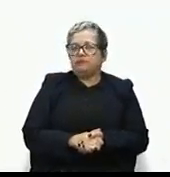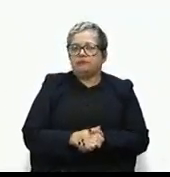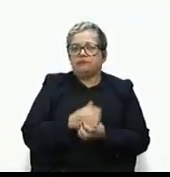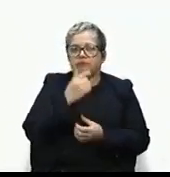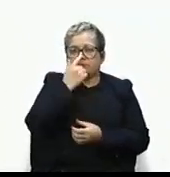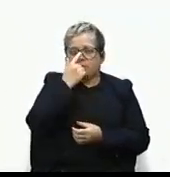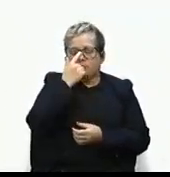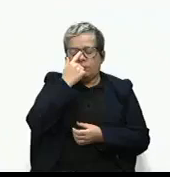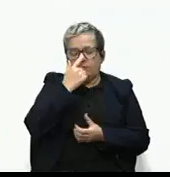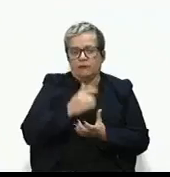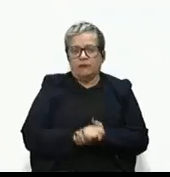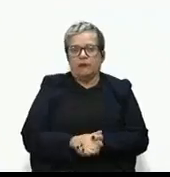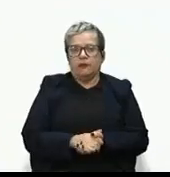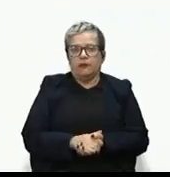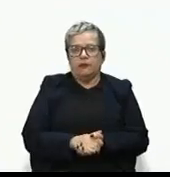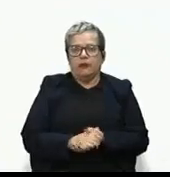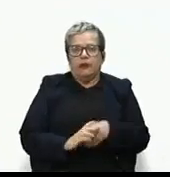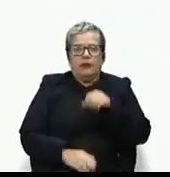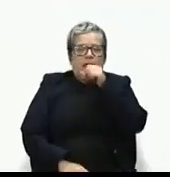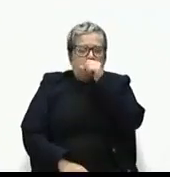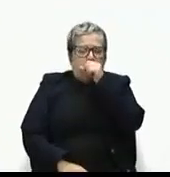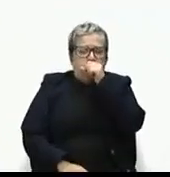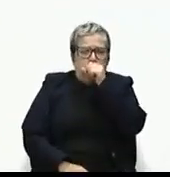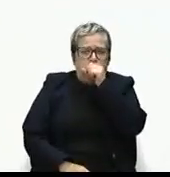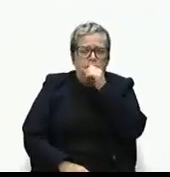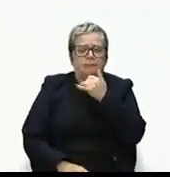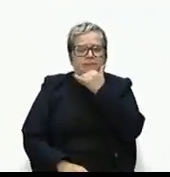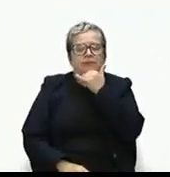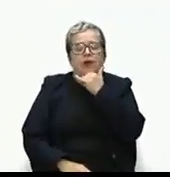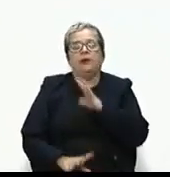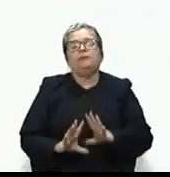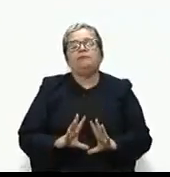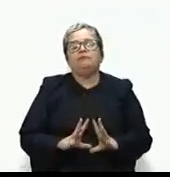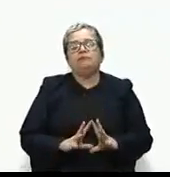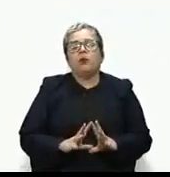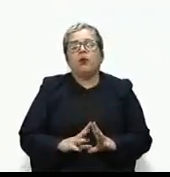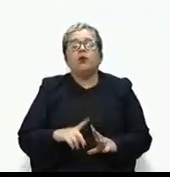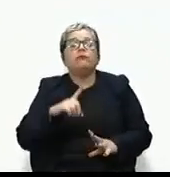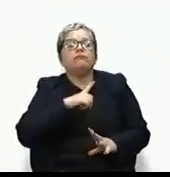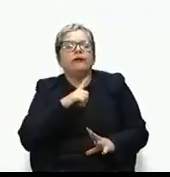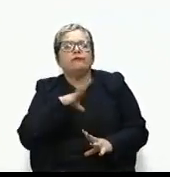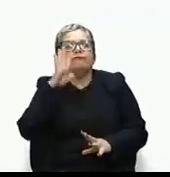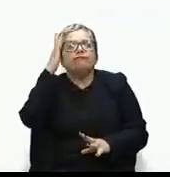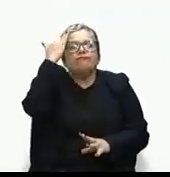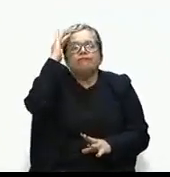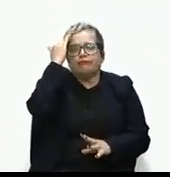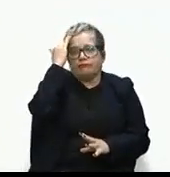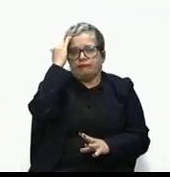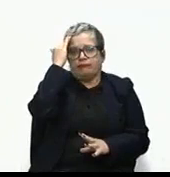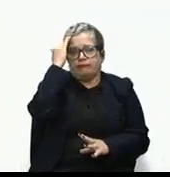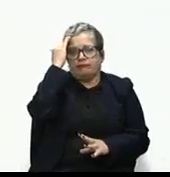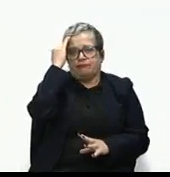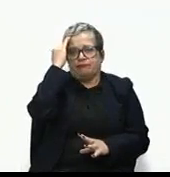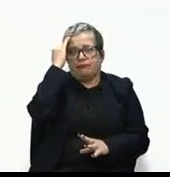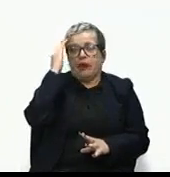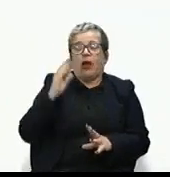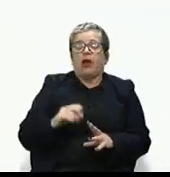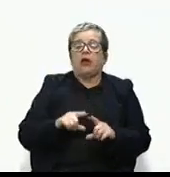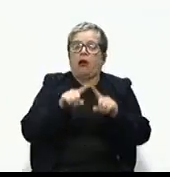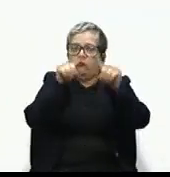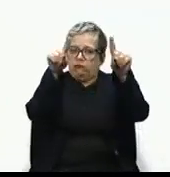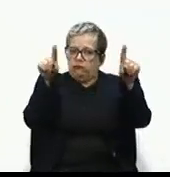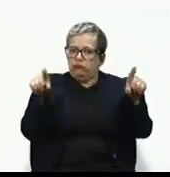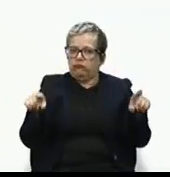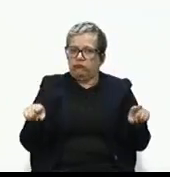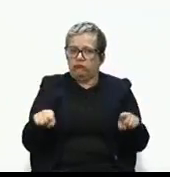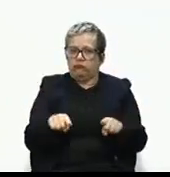iguais aos números de quantidade das colunas. Então, com isso, o que nós entendemos? Que as